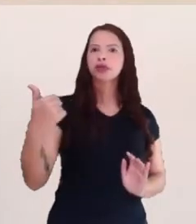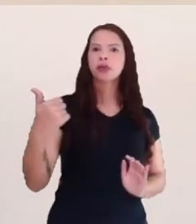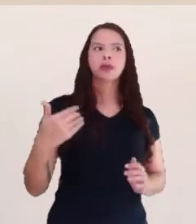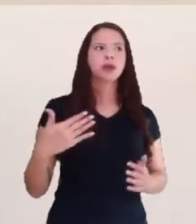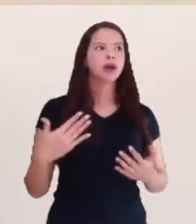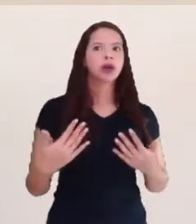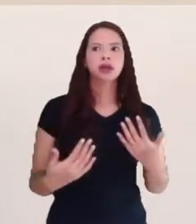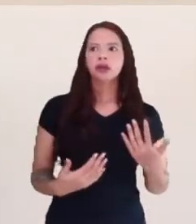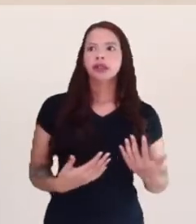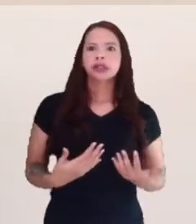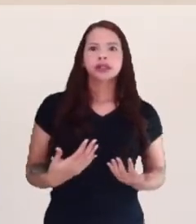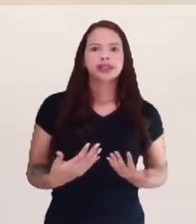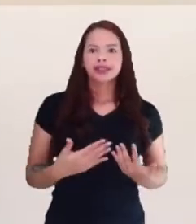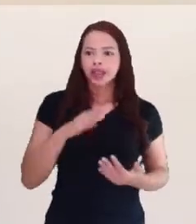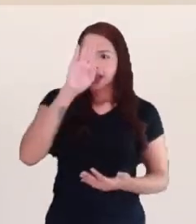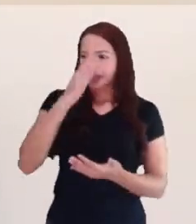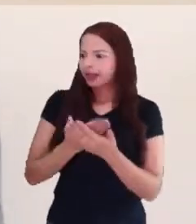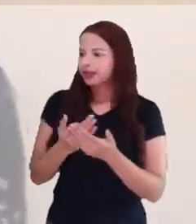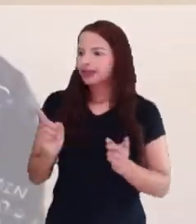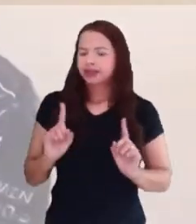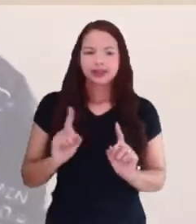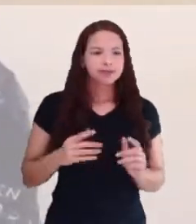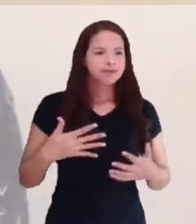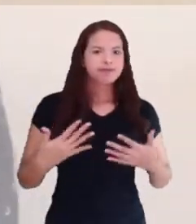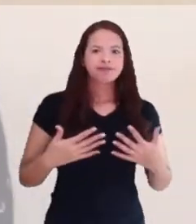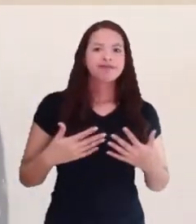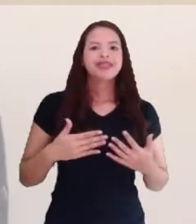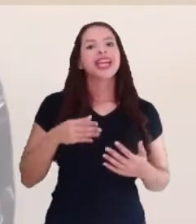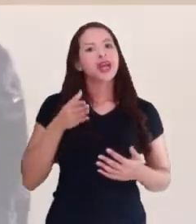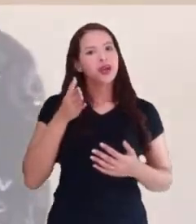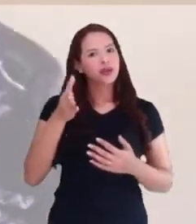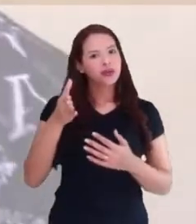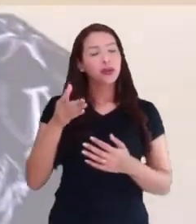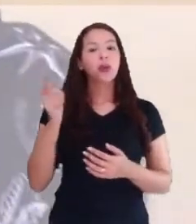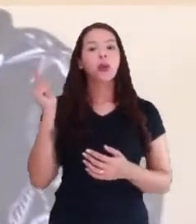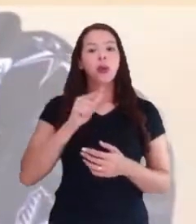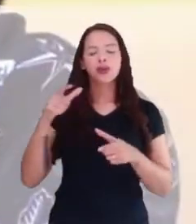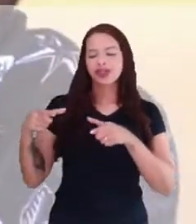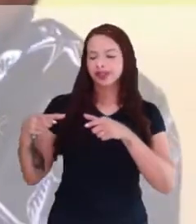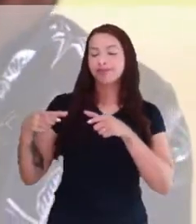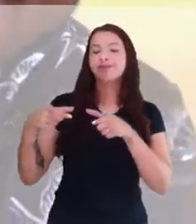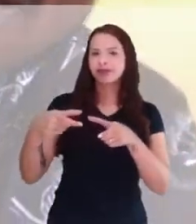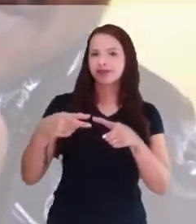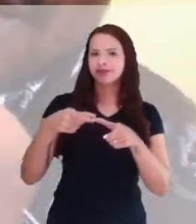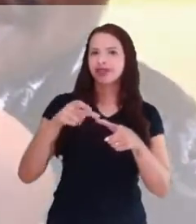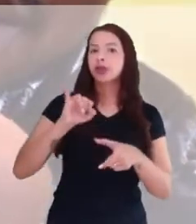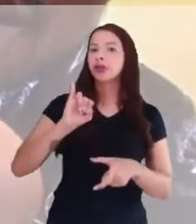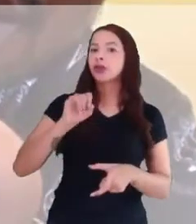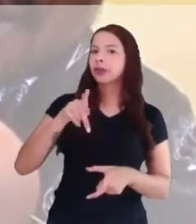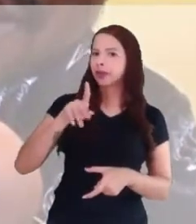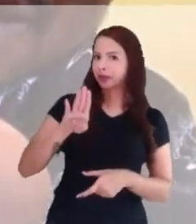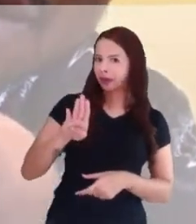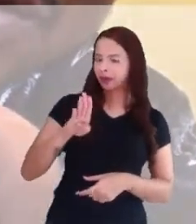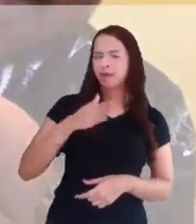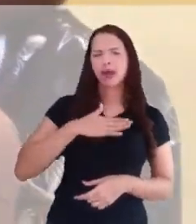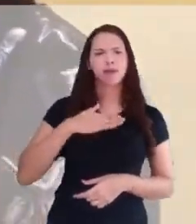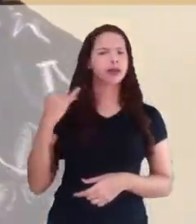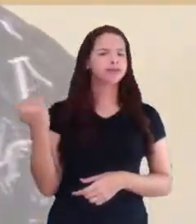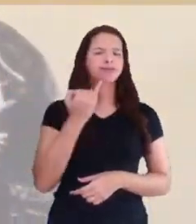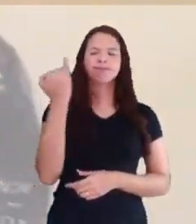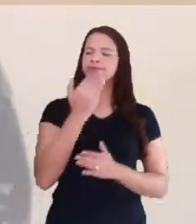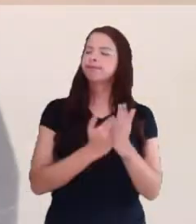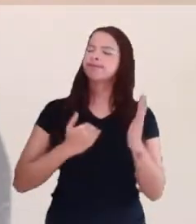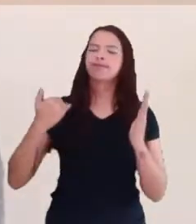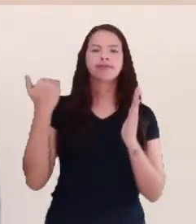Não tô acreditando nisso, não. Aí, gente, fiquei tão nervoso que eu fui pegar esse brasão aqui do IPB, que pra mim tem um